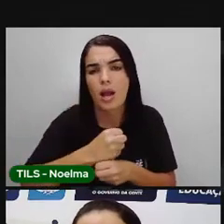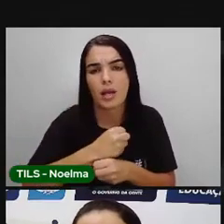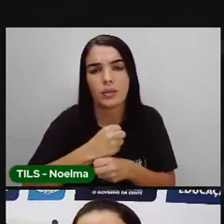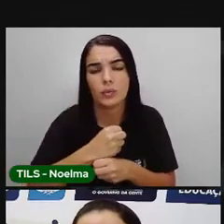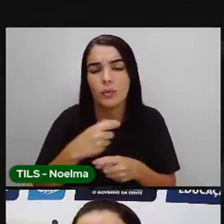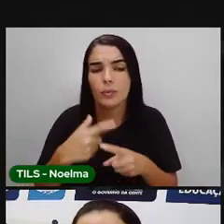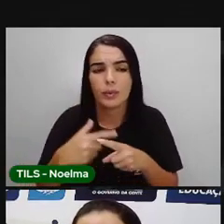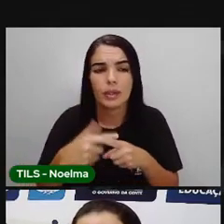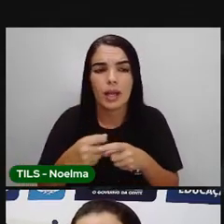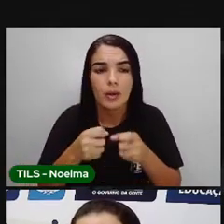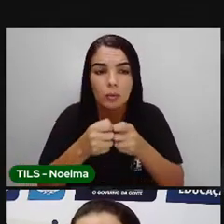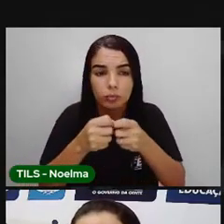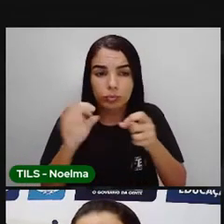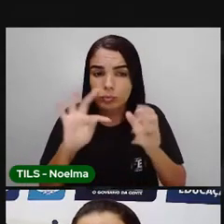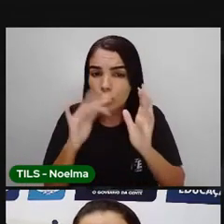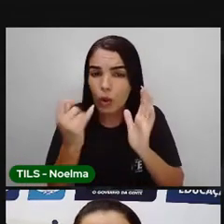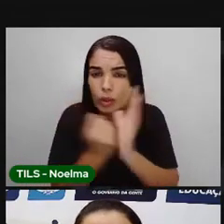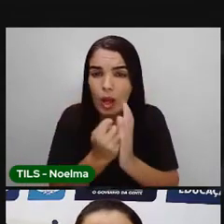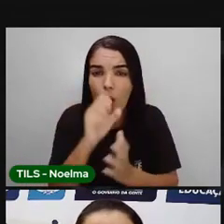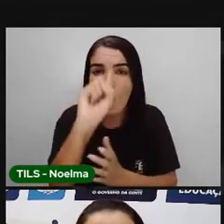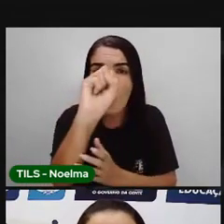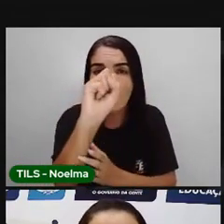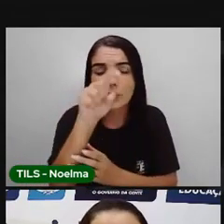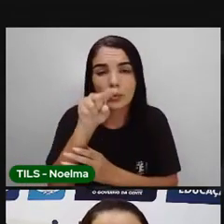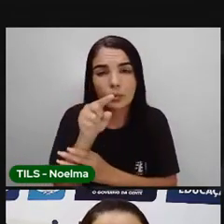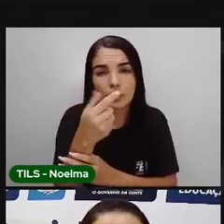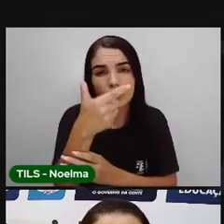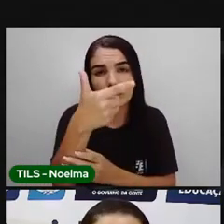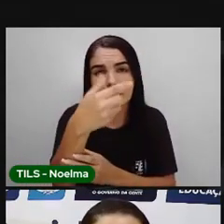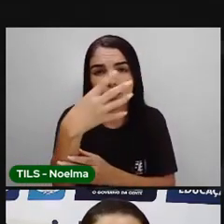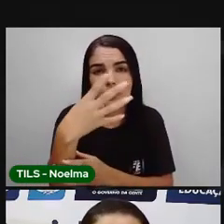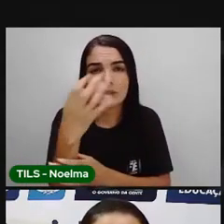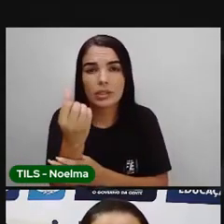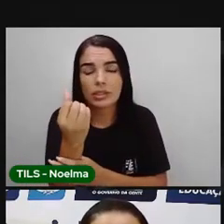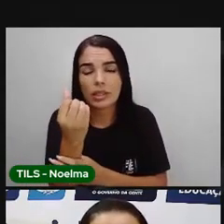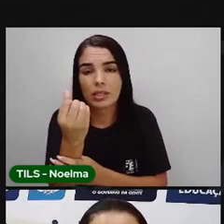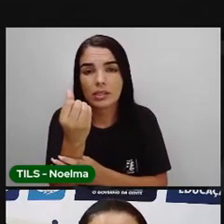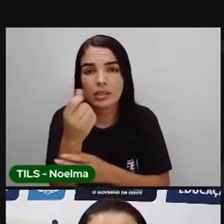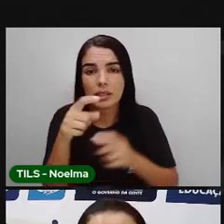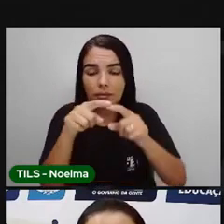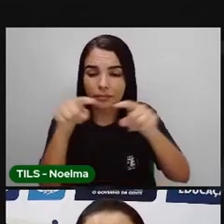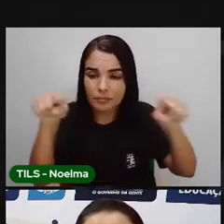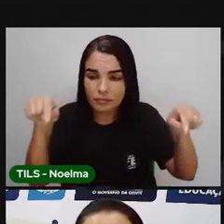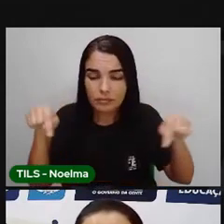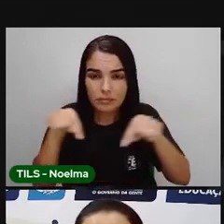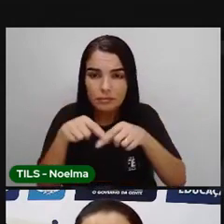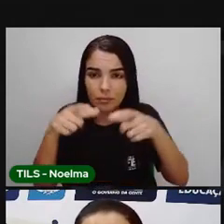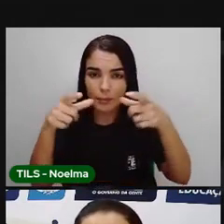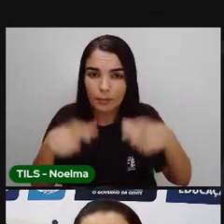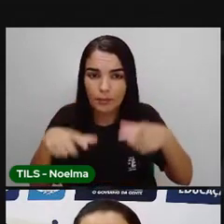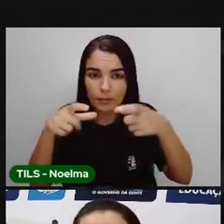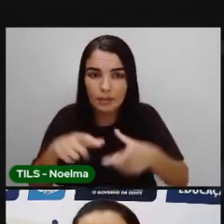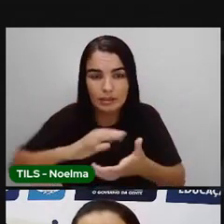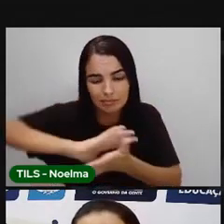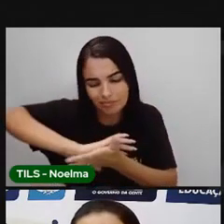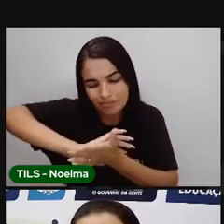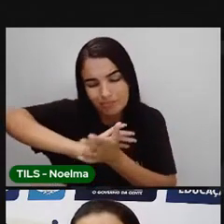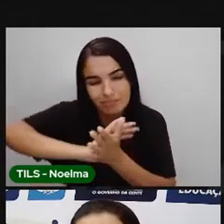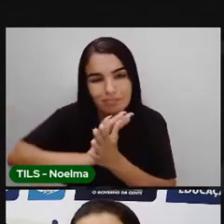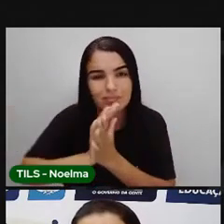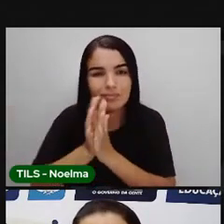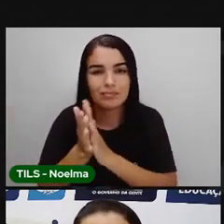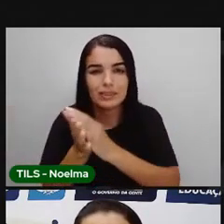um total de 8.426 quilômetros quadrados. Mostram dados atualizados